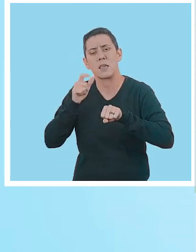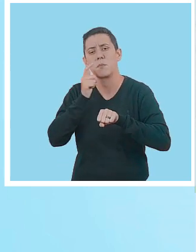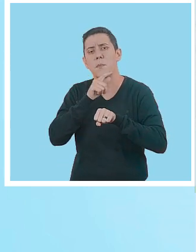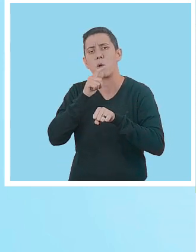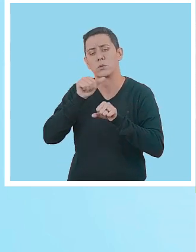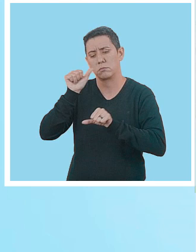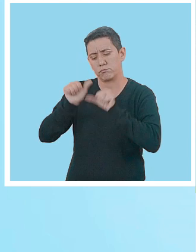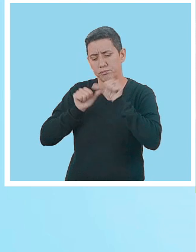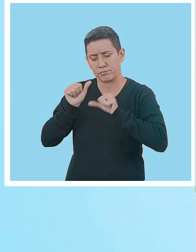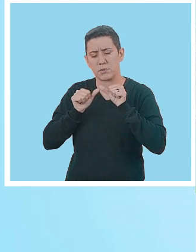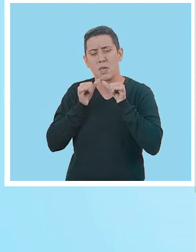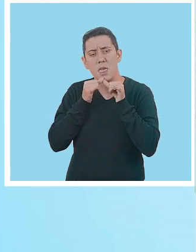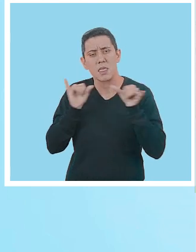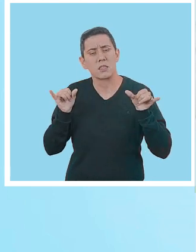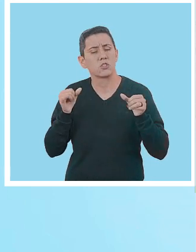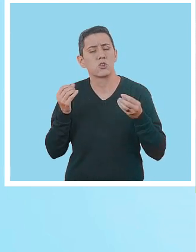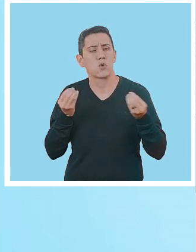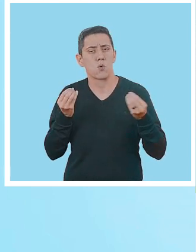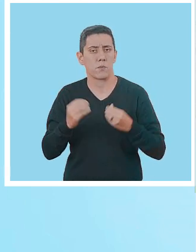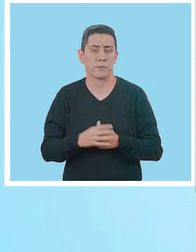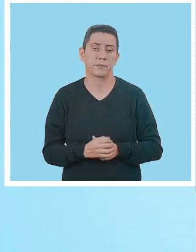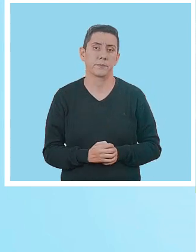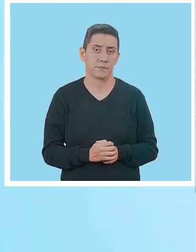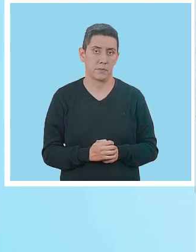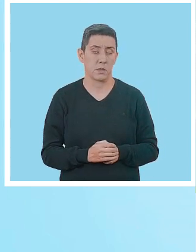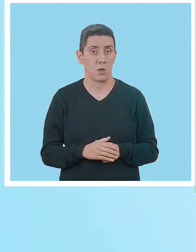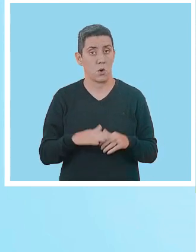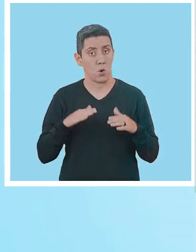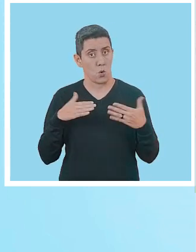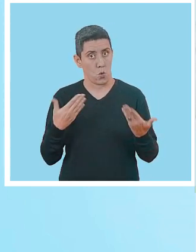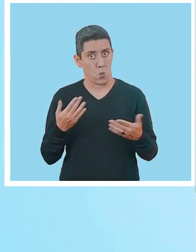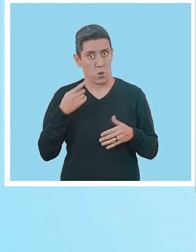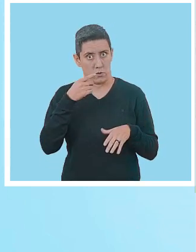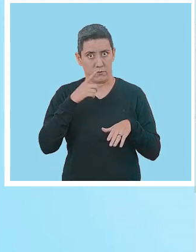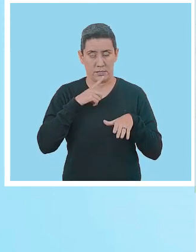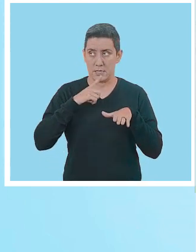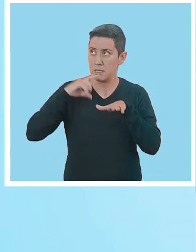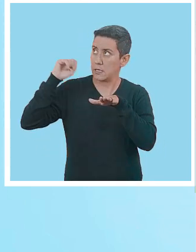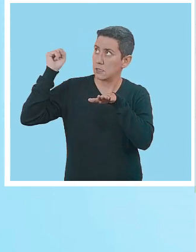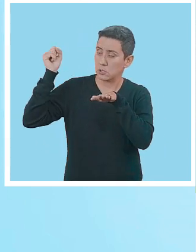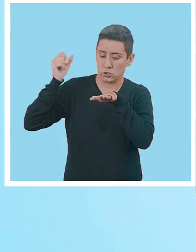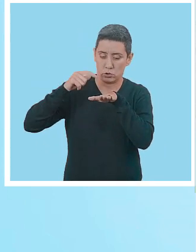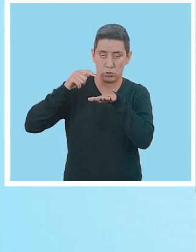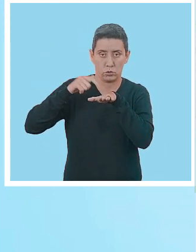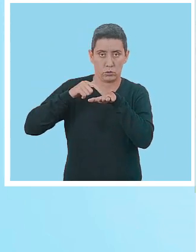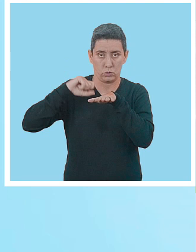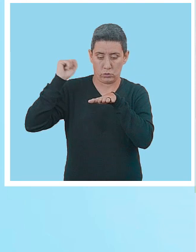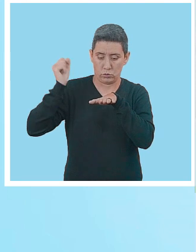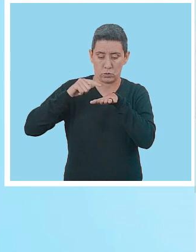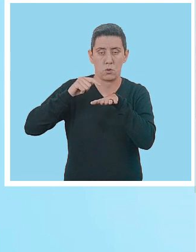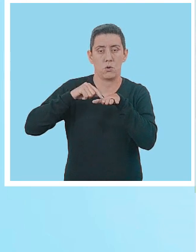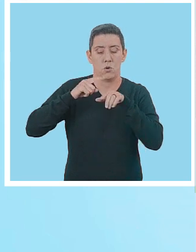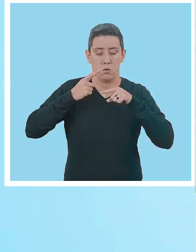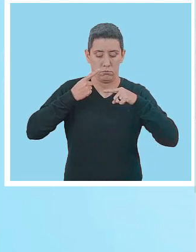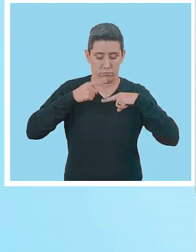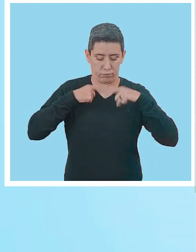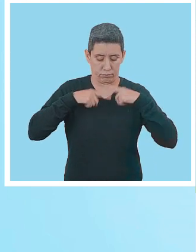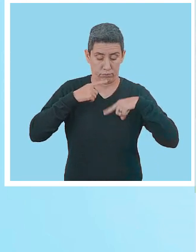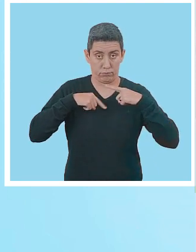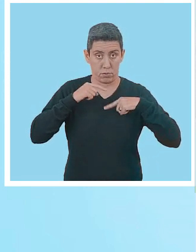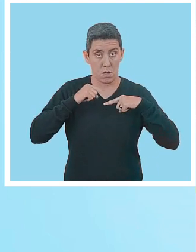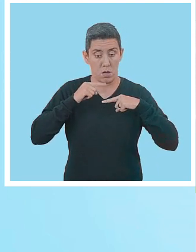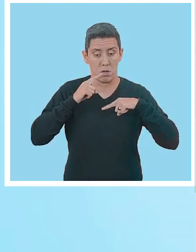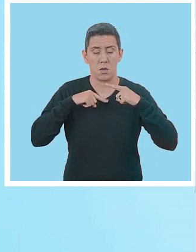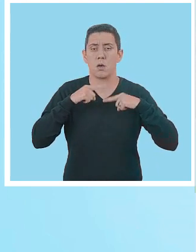distribuída quando a gente tem uma usina solar ela essa geração essa geração de energia ela tá atribuída